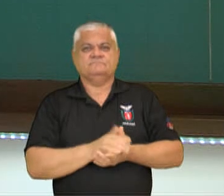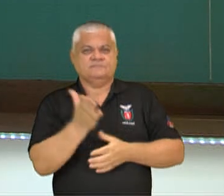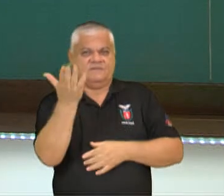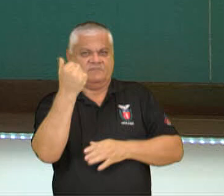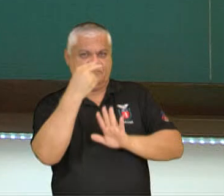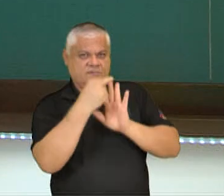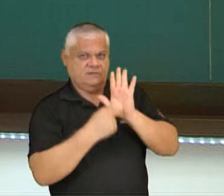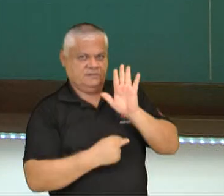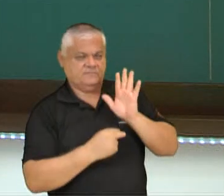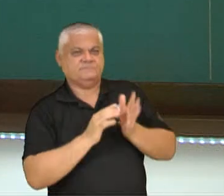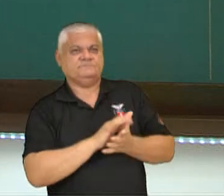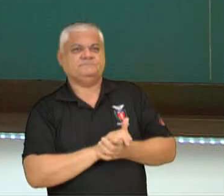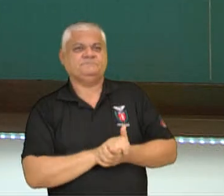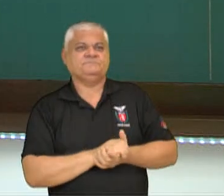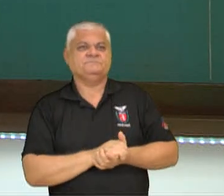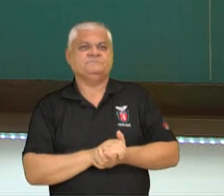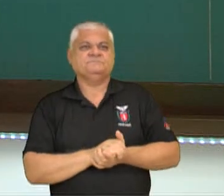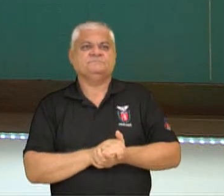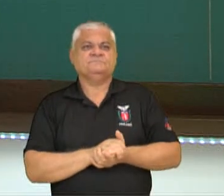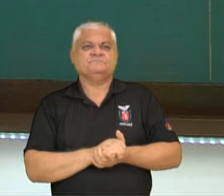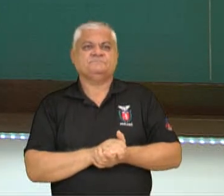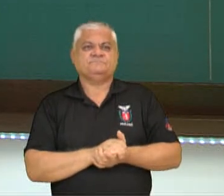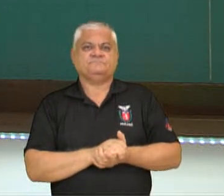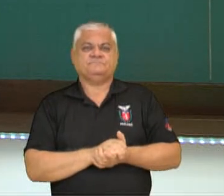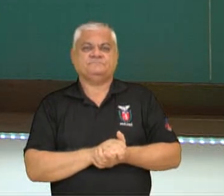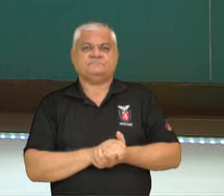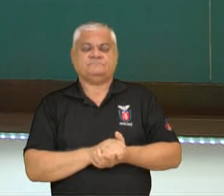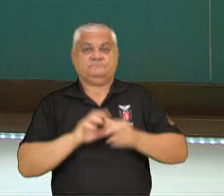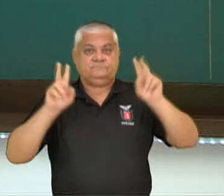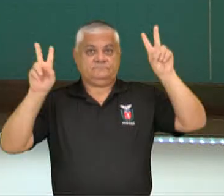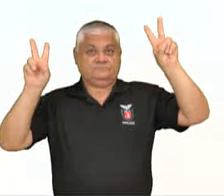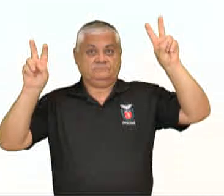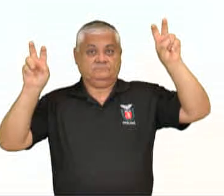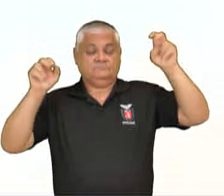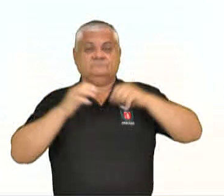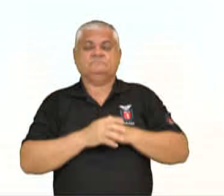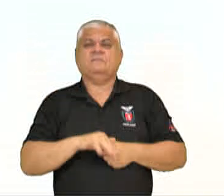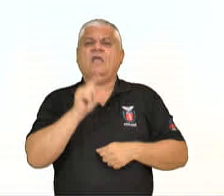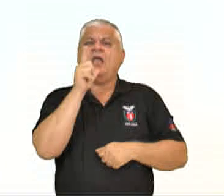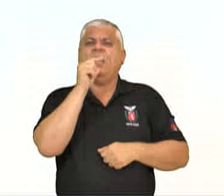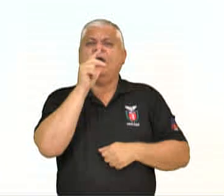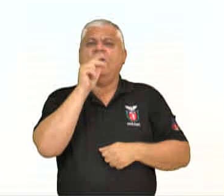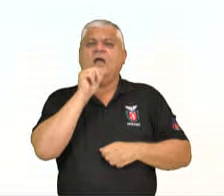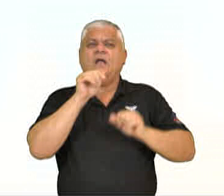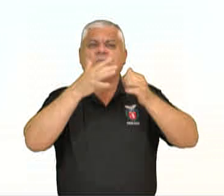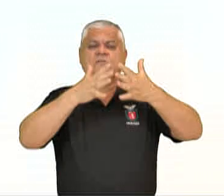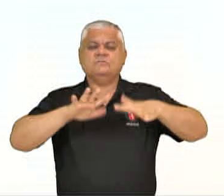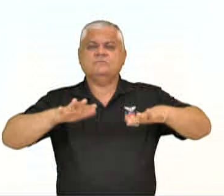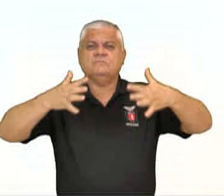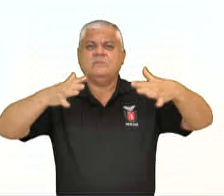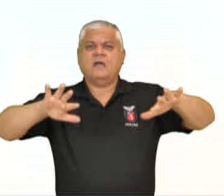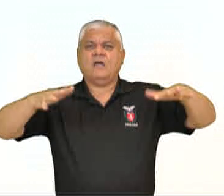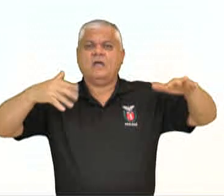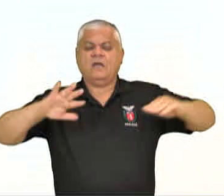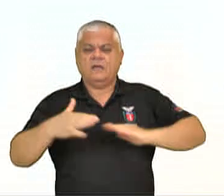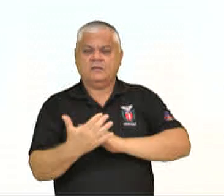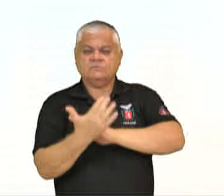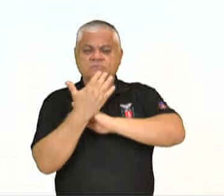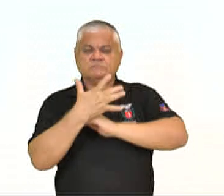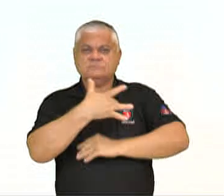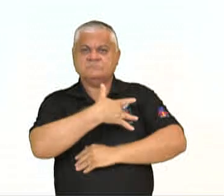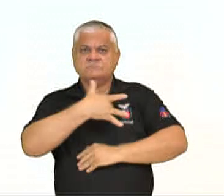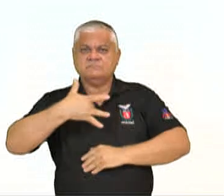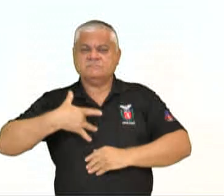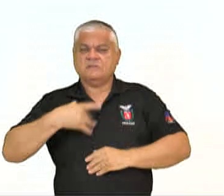a leitura aqui de um deles, pessoal? Olhem aqui o título. A água do mar e seus benefícios para a saúde.